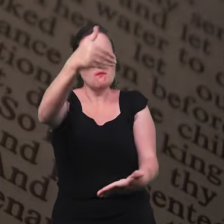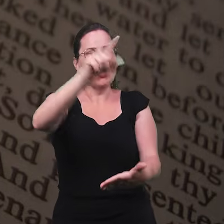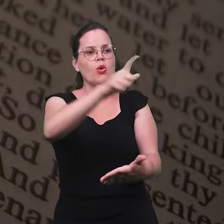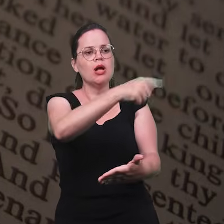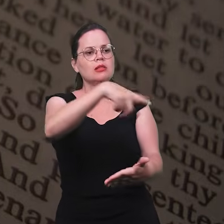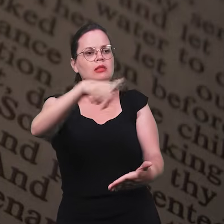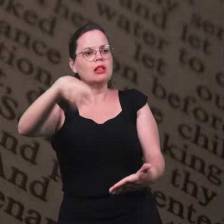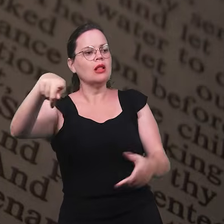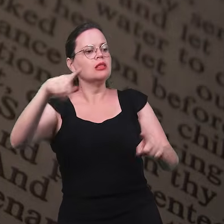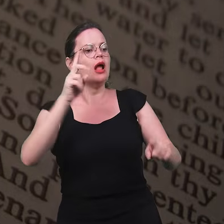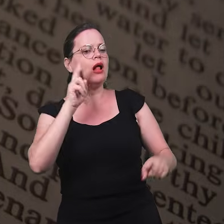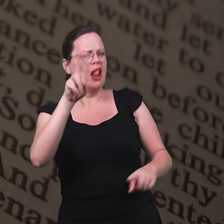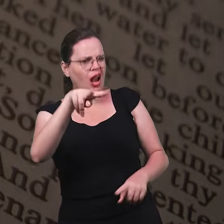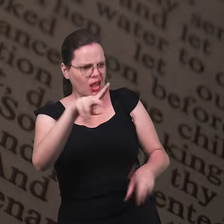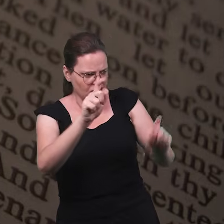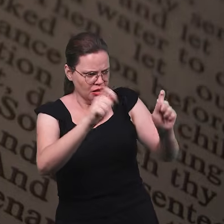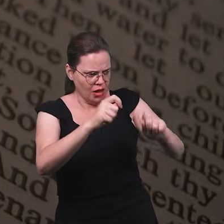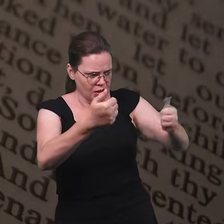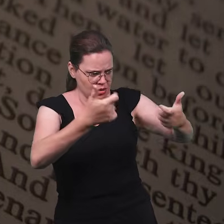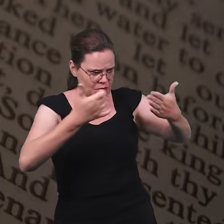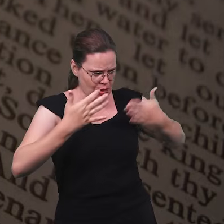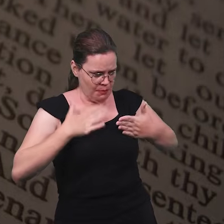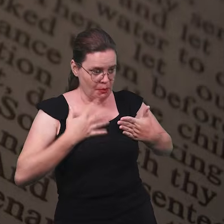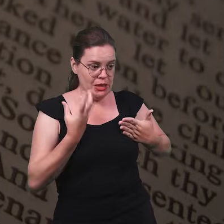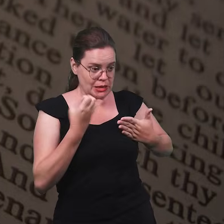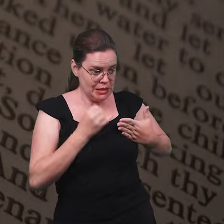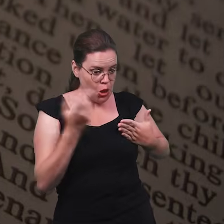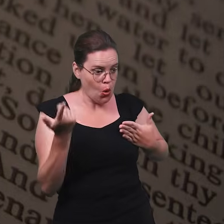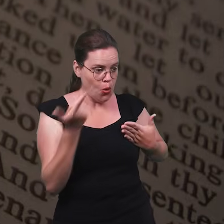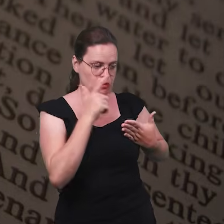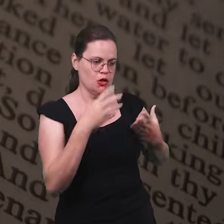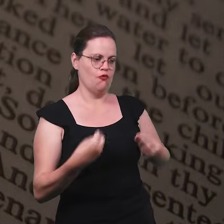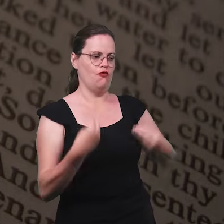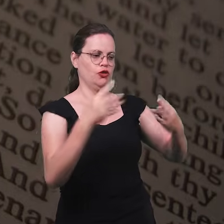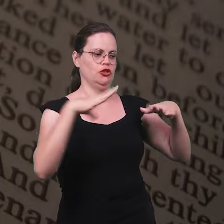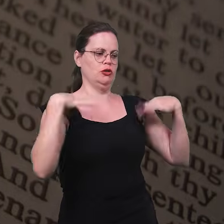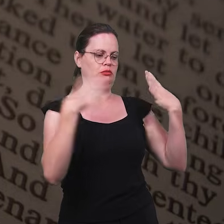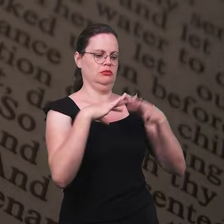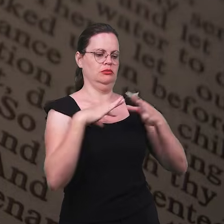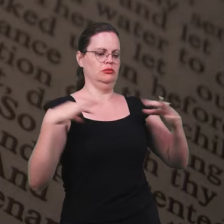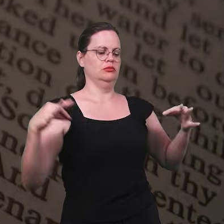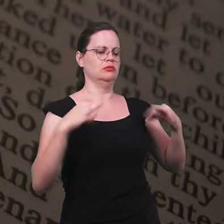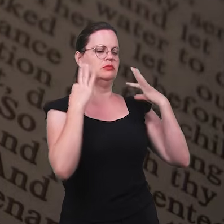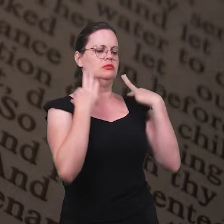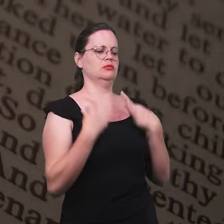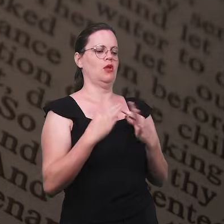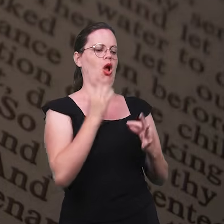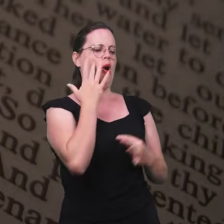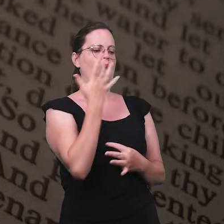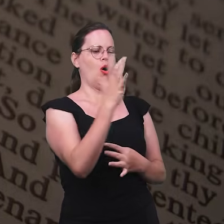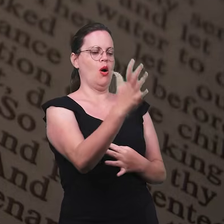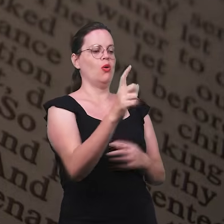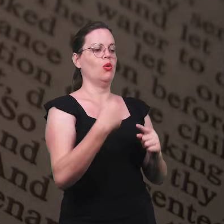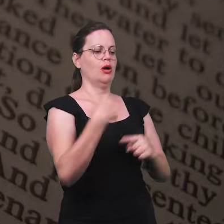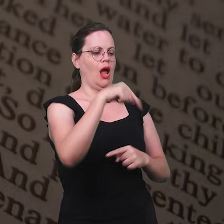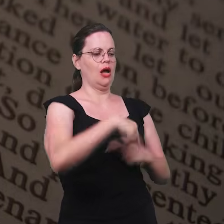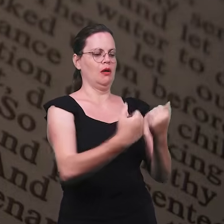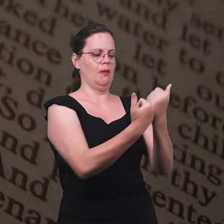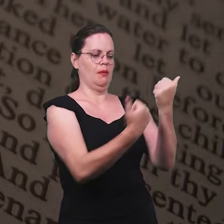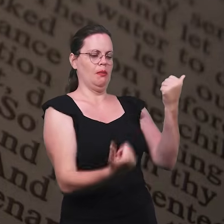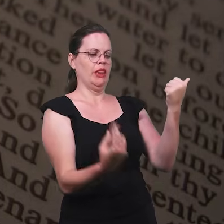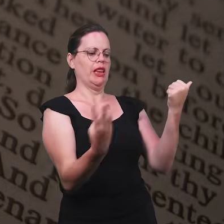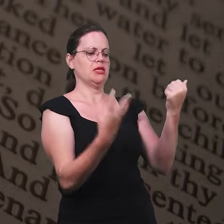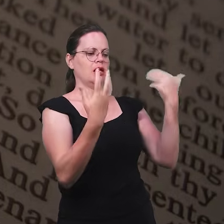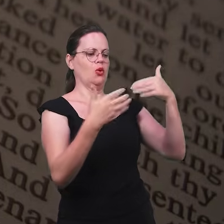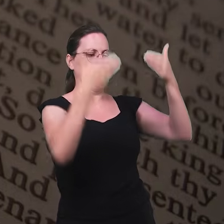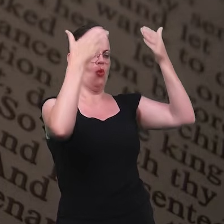interpretação, serás vestido de púrpura e terás cadeia de ouro ao pescoço, e no reino serás